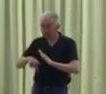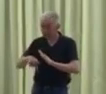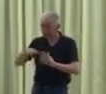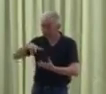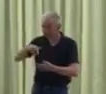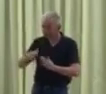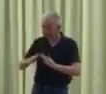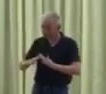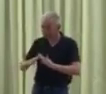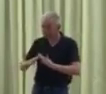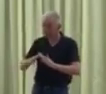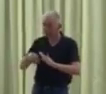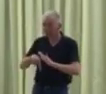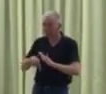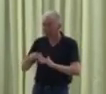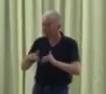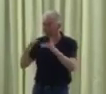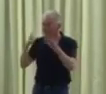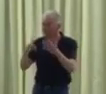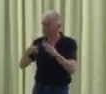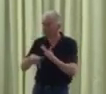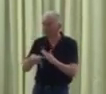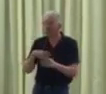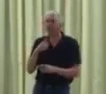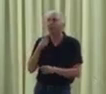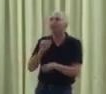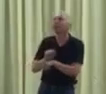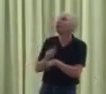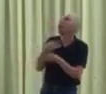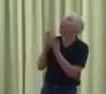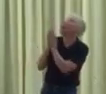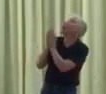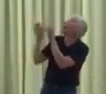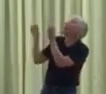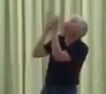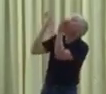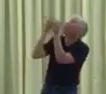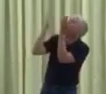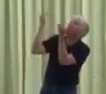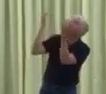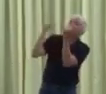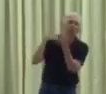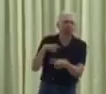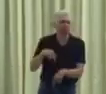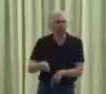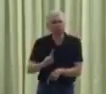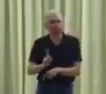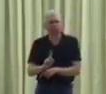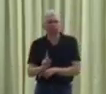habitação não avança. Então, não vai cair do céu, não existe milagre, não na nossa